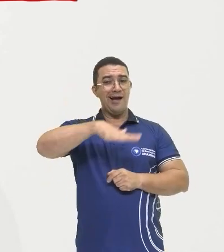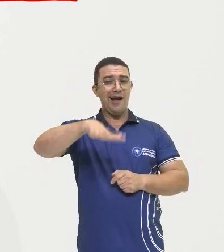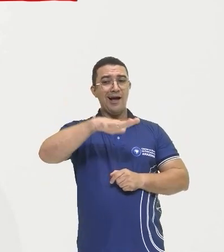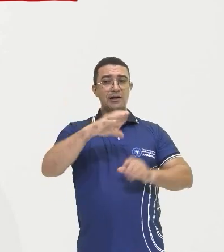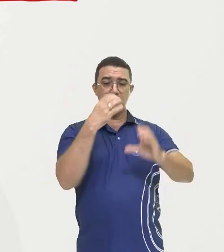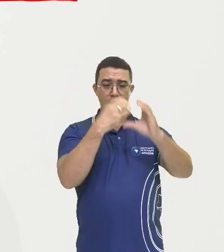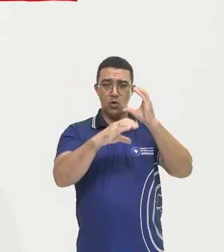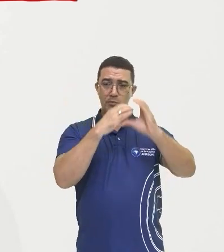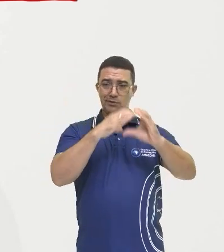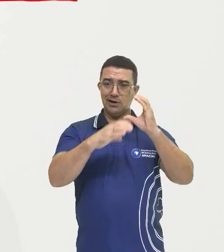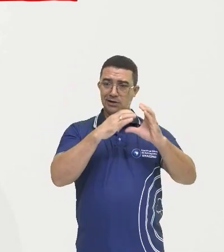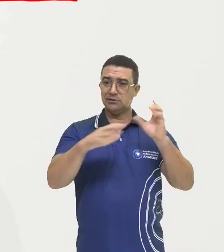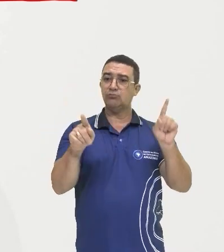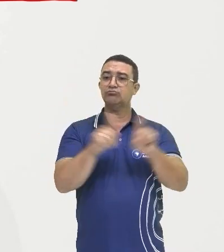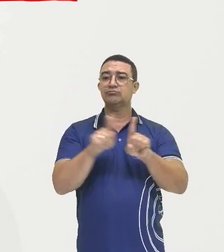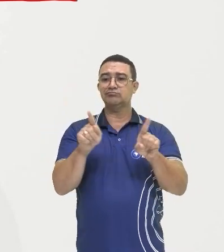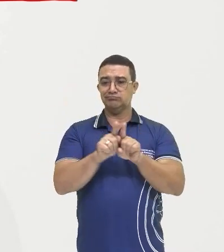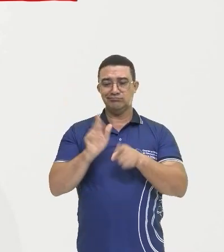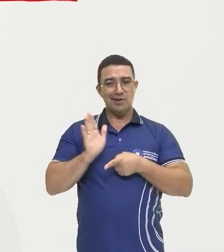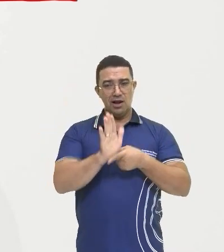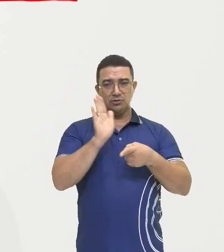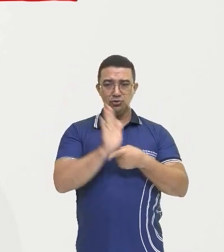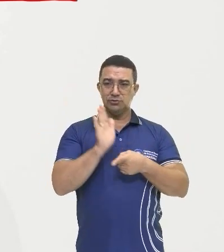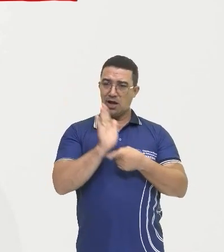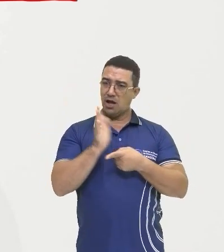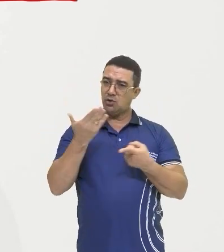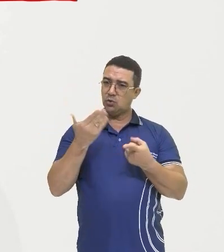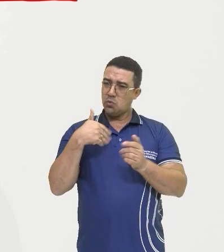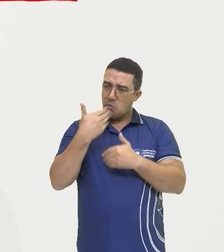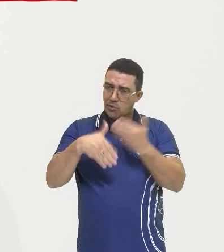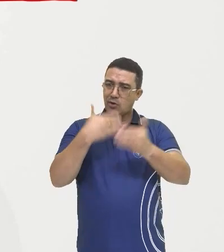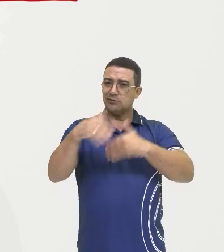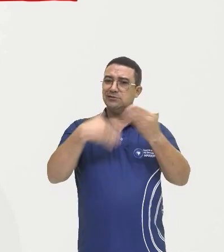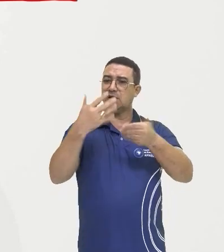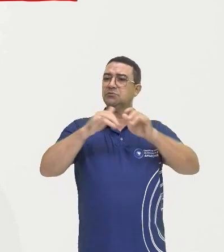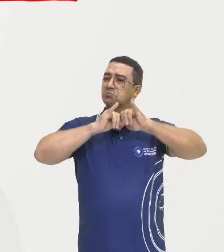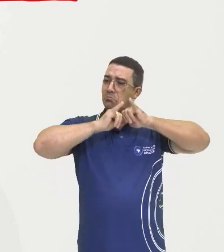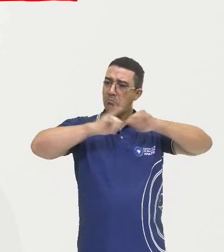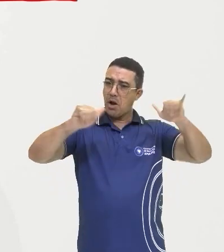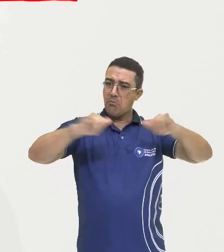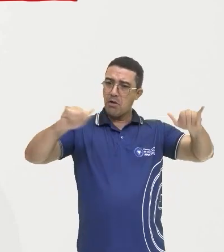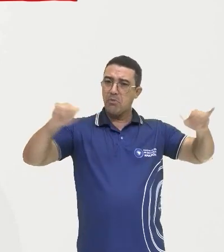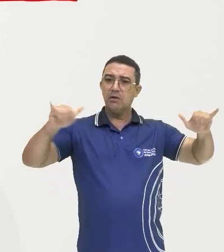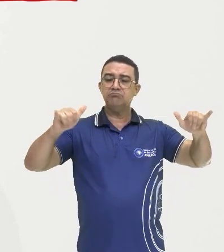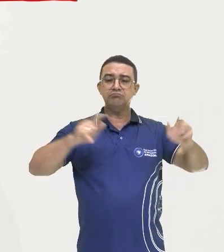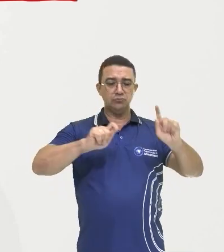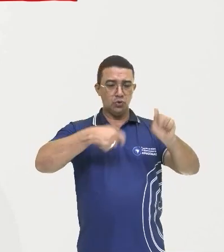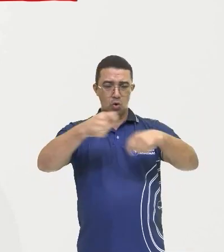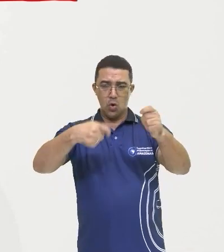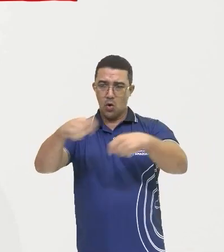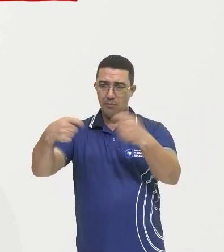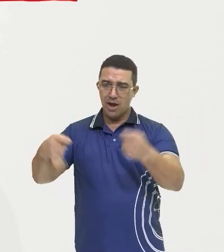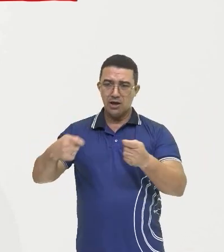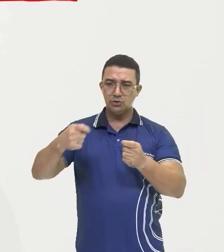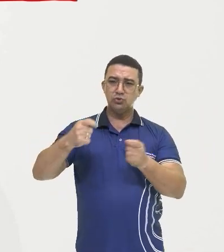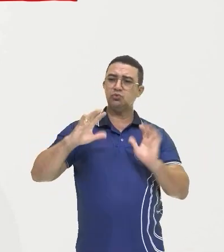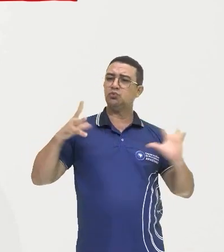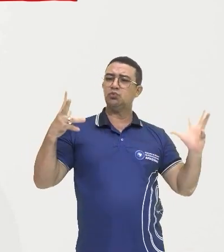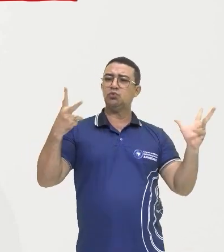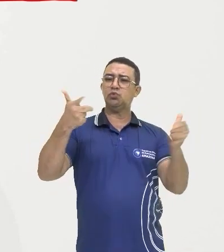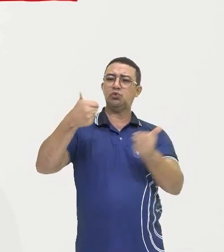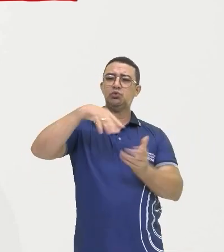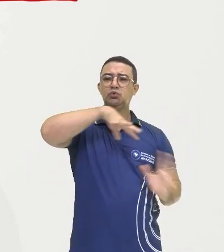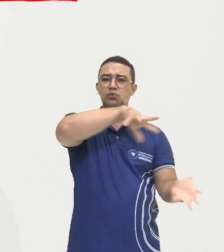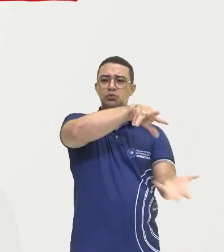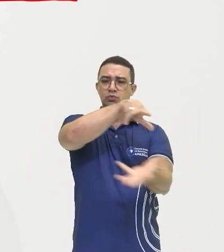ajudaram também nesse processo de difusão e de ampliação do comércio por todo o planeta,